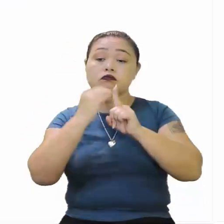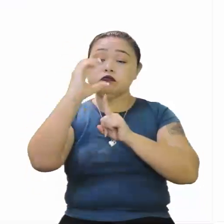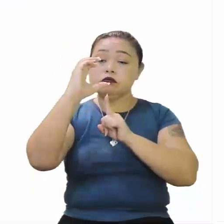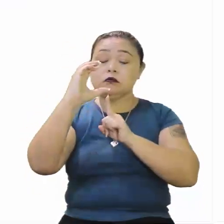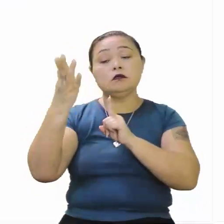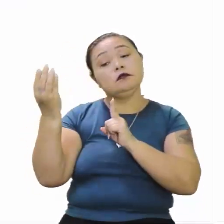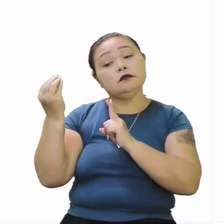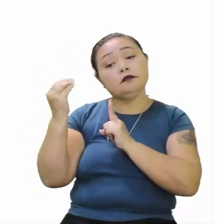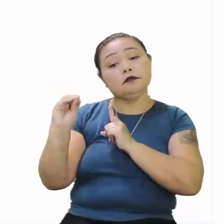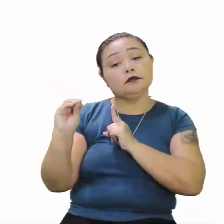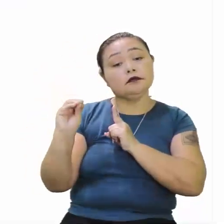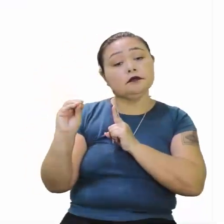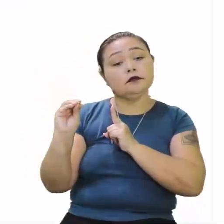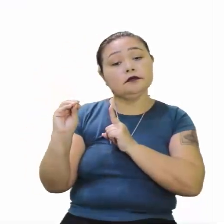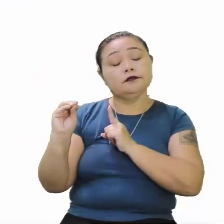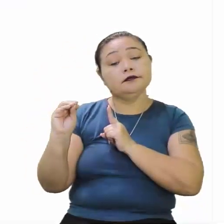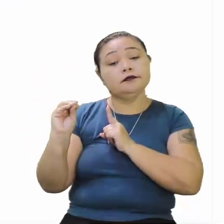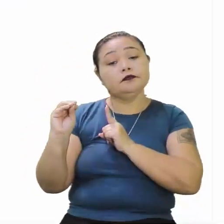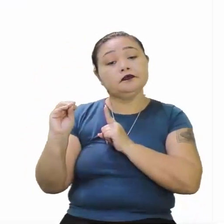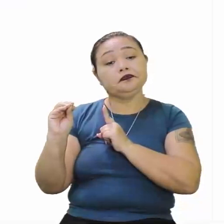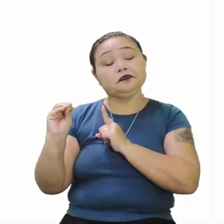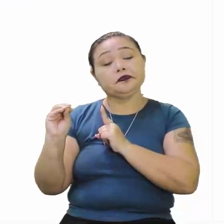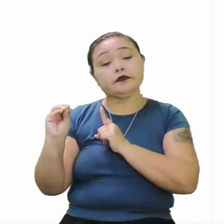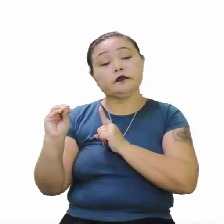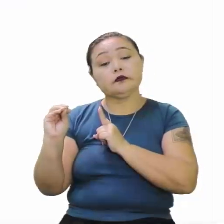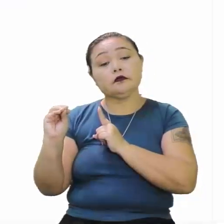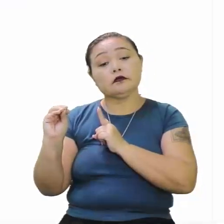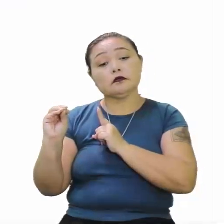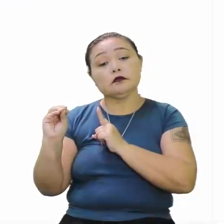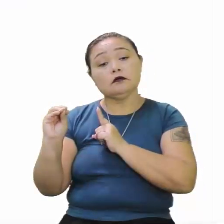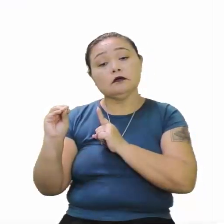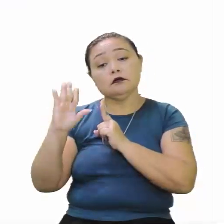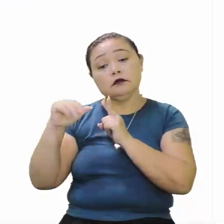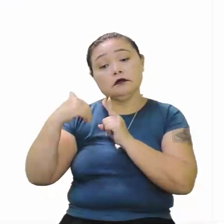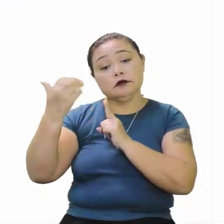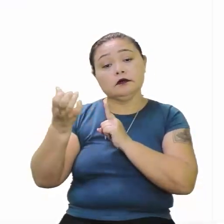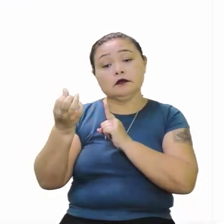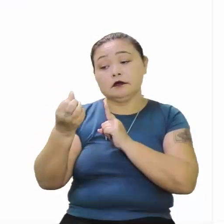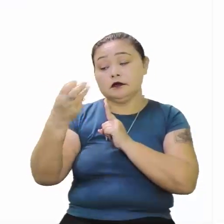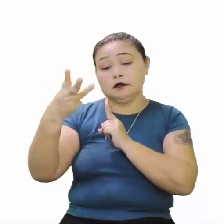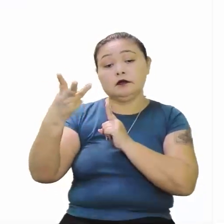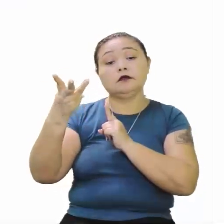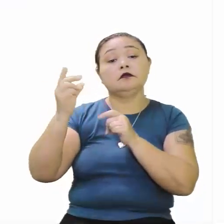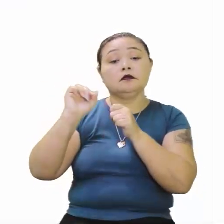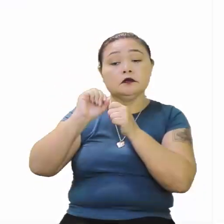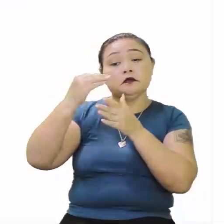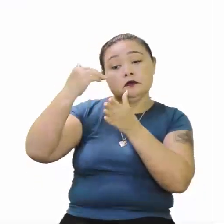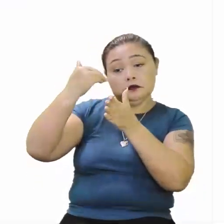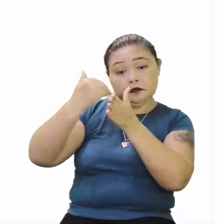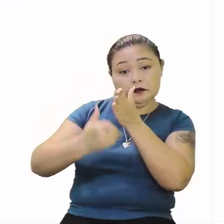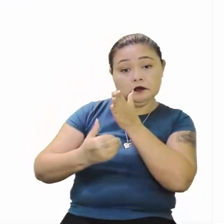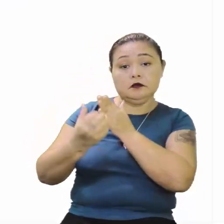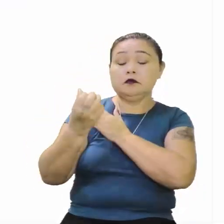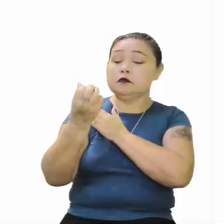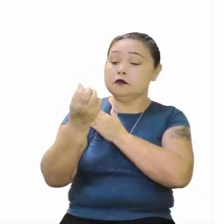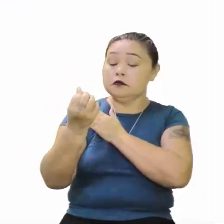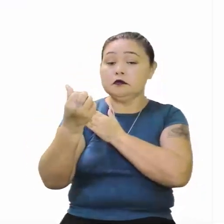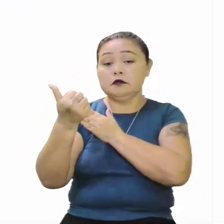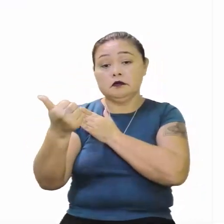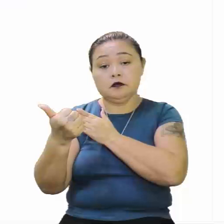ele. Então, olha só, 50 é maior do que 63, menor do que 61, não é? Então,